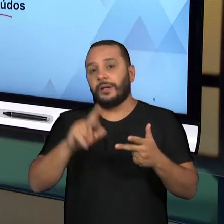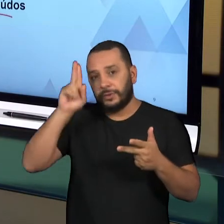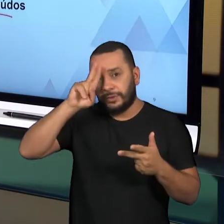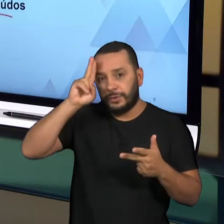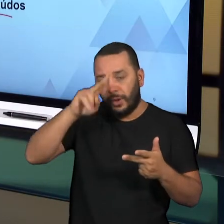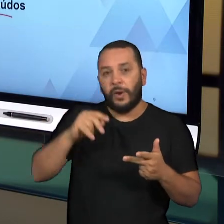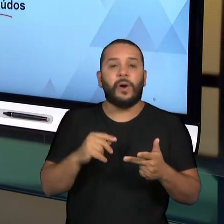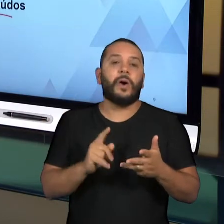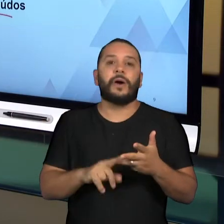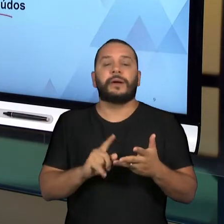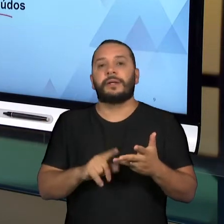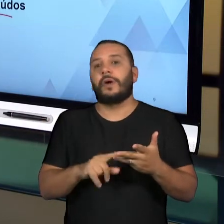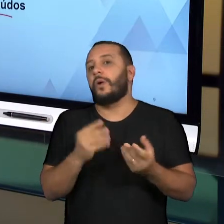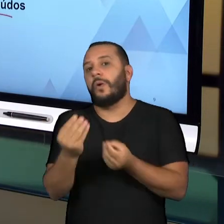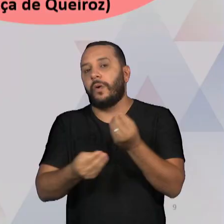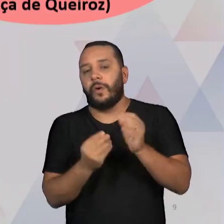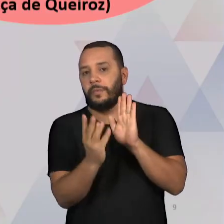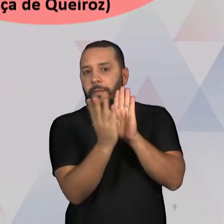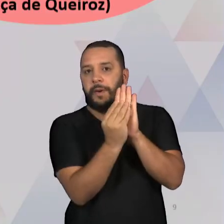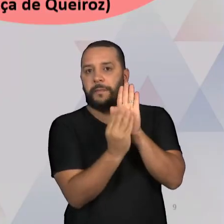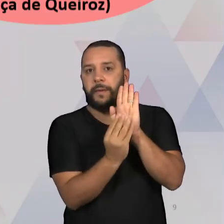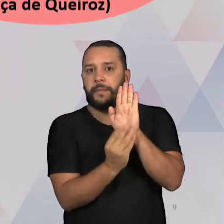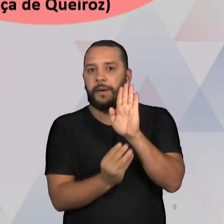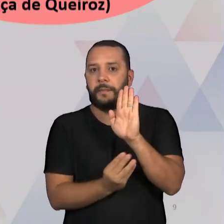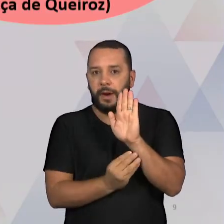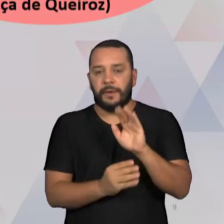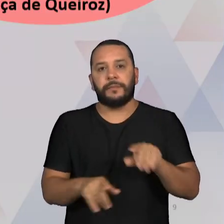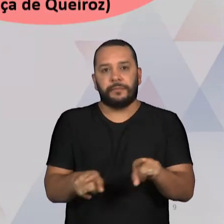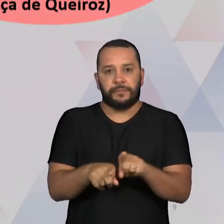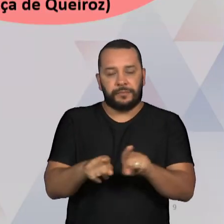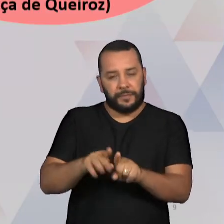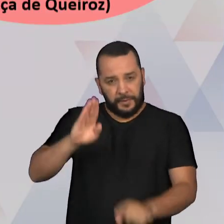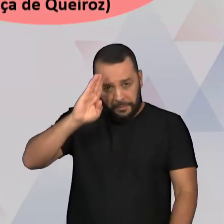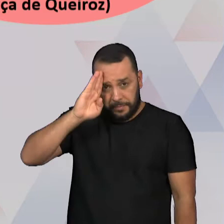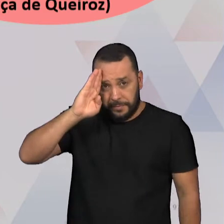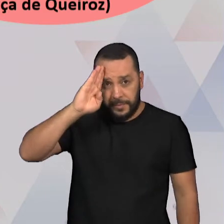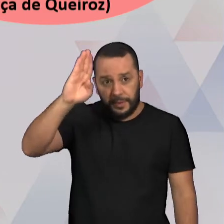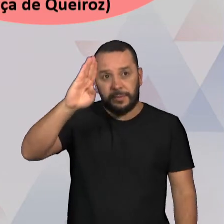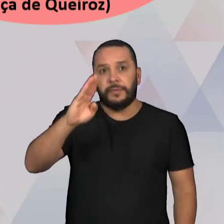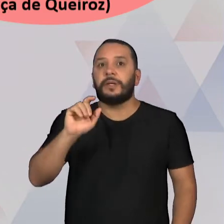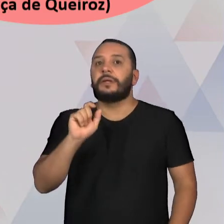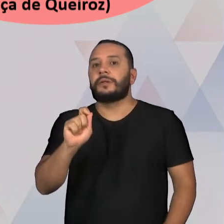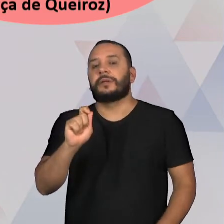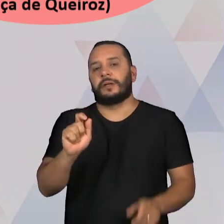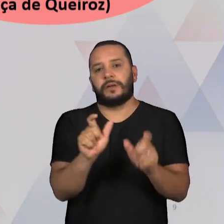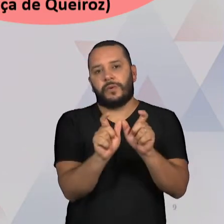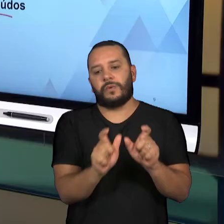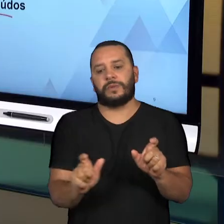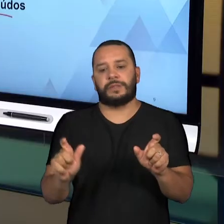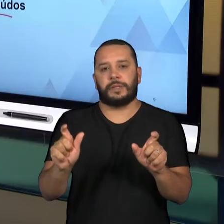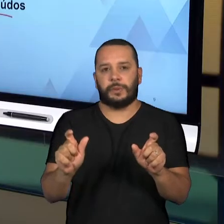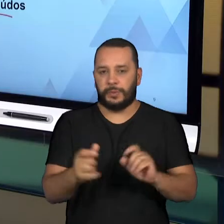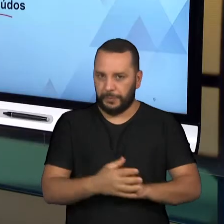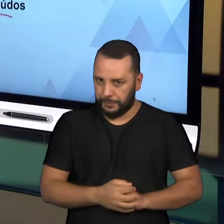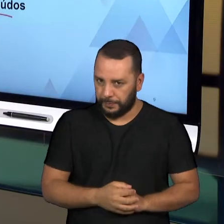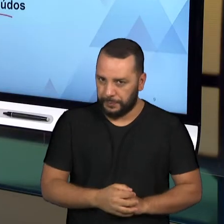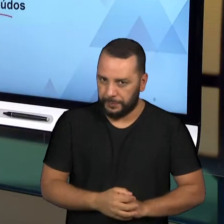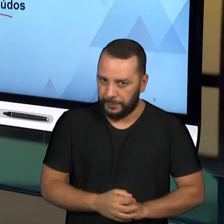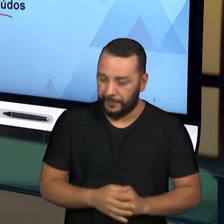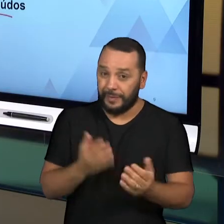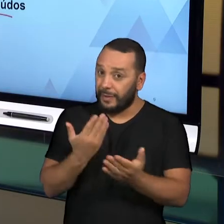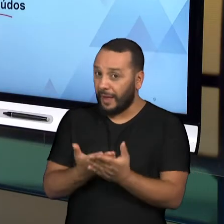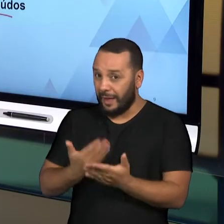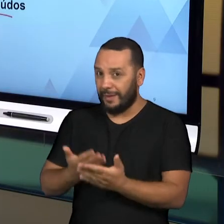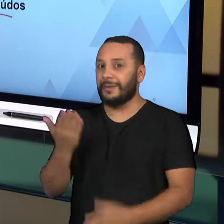então apresentação desse conteúdo e principalmente a precisão conceitual né então em